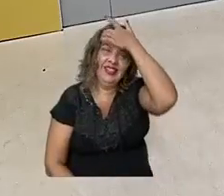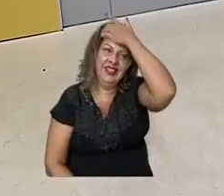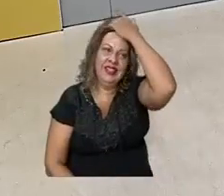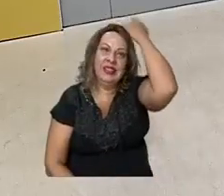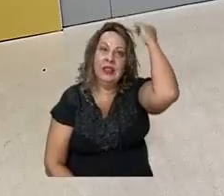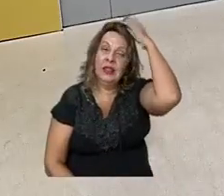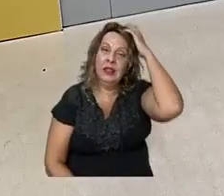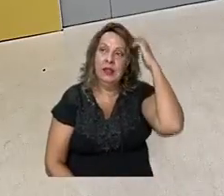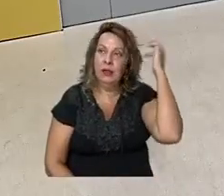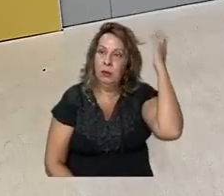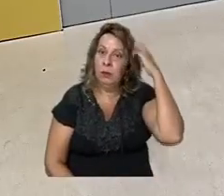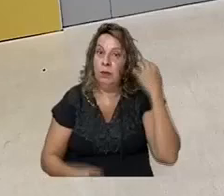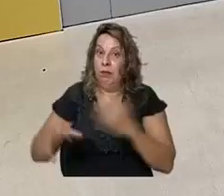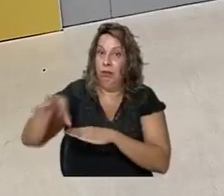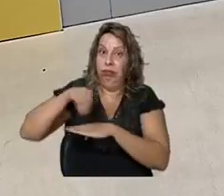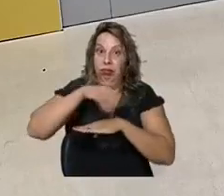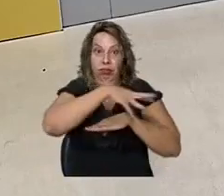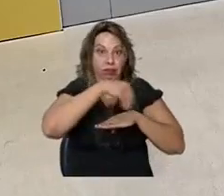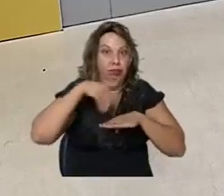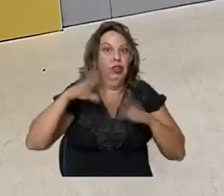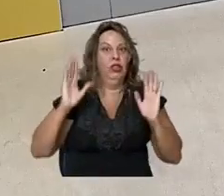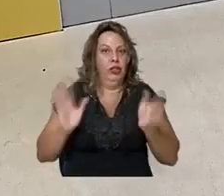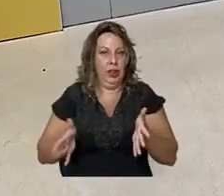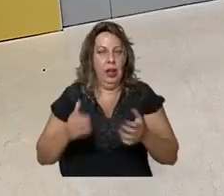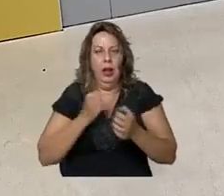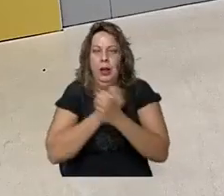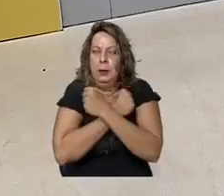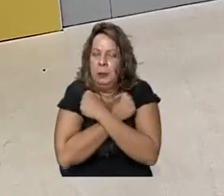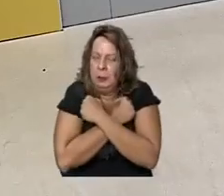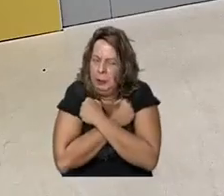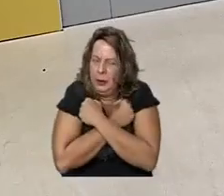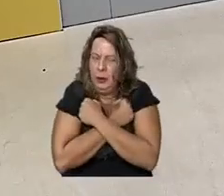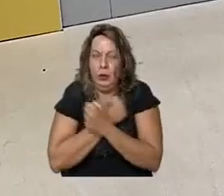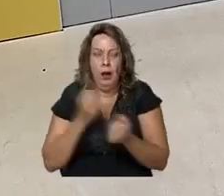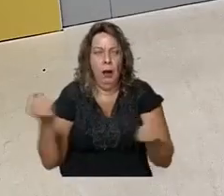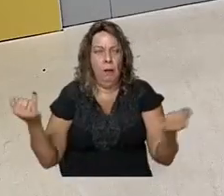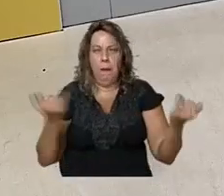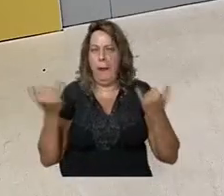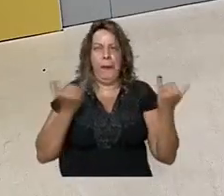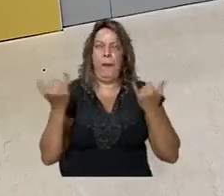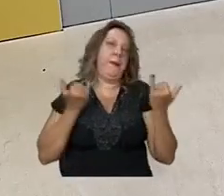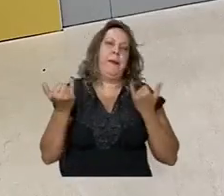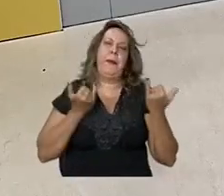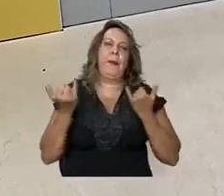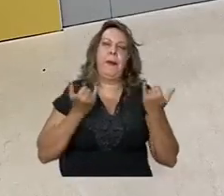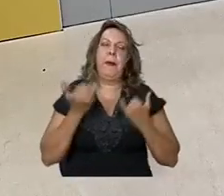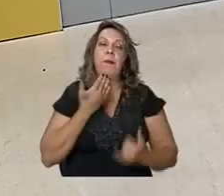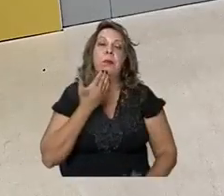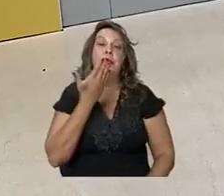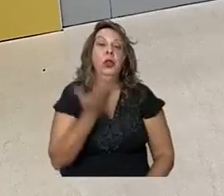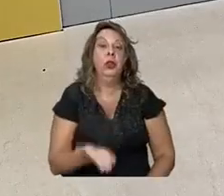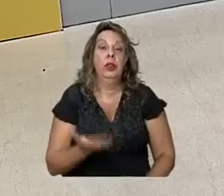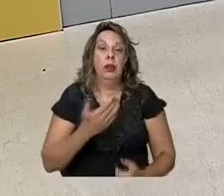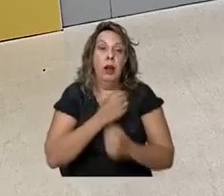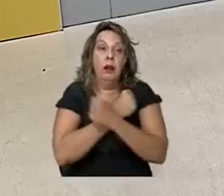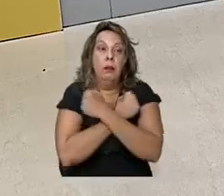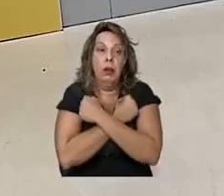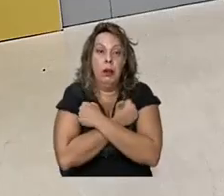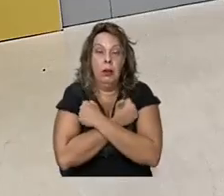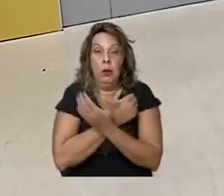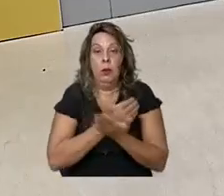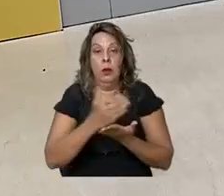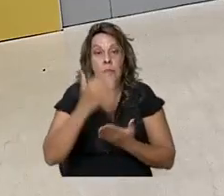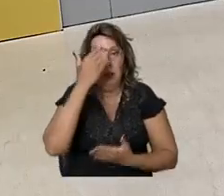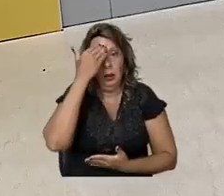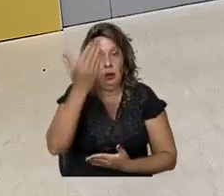muitos recadinhos, ontem coloquei. Quem quer abraço? Menina, foi uma churrada de gente pedindo abraço. Já começo aqui, ó, agradecendo o